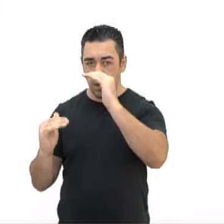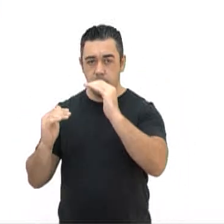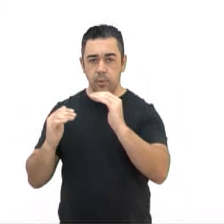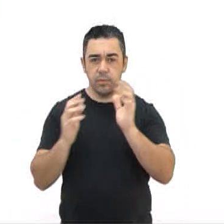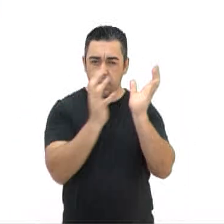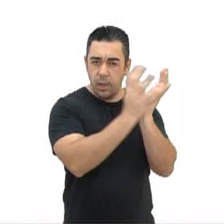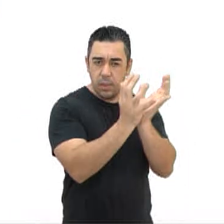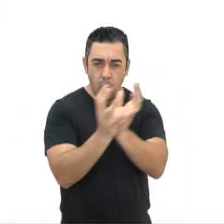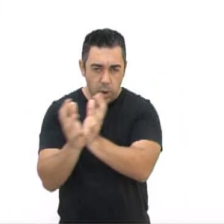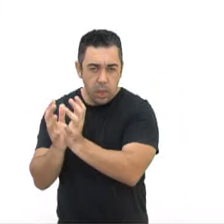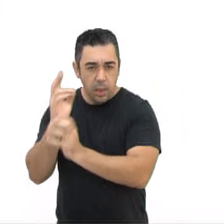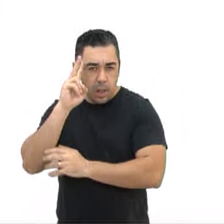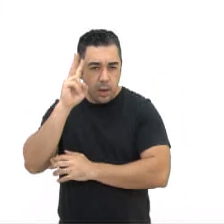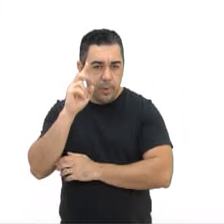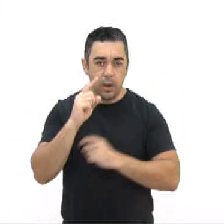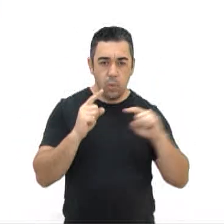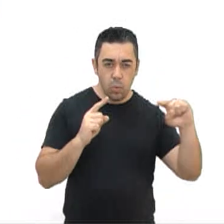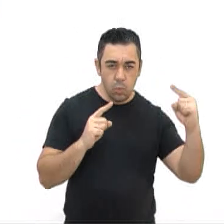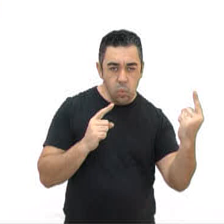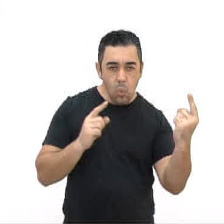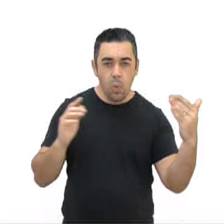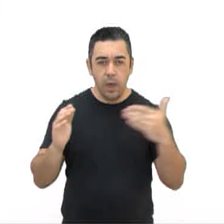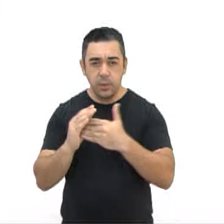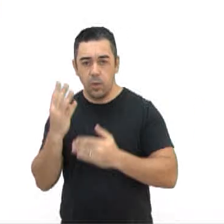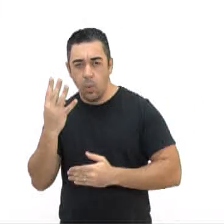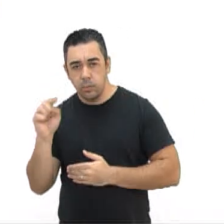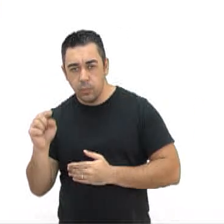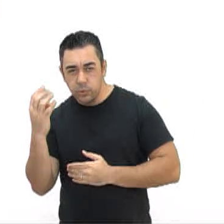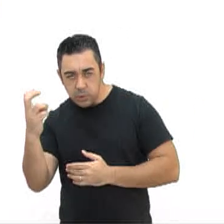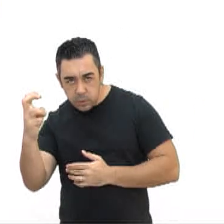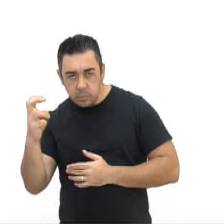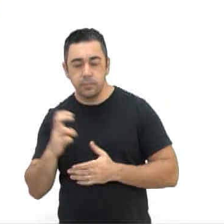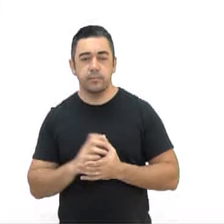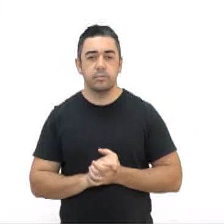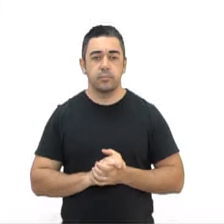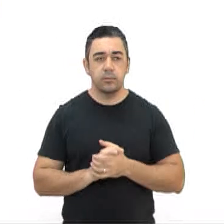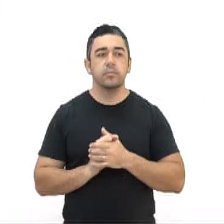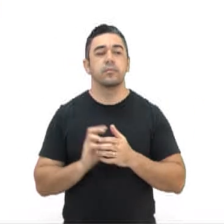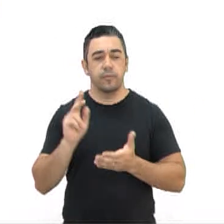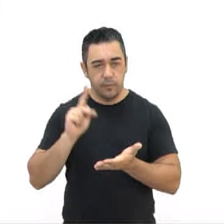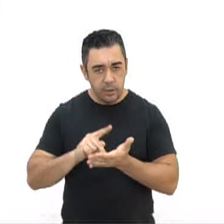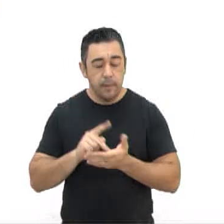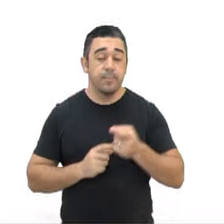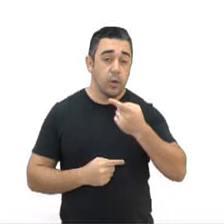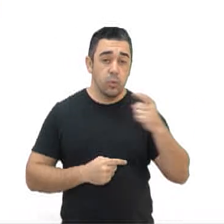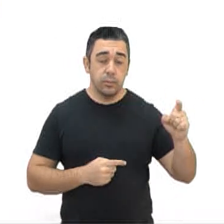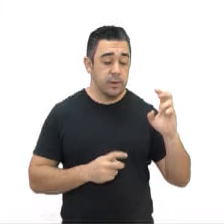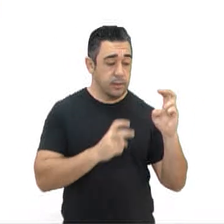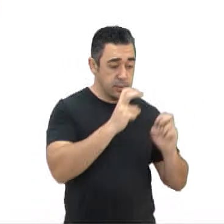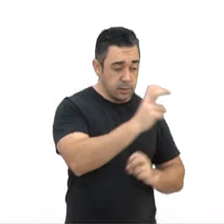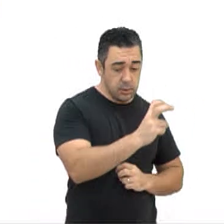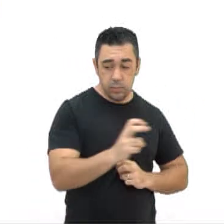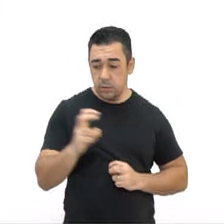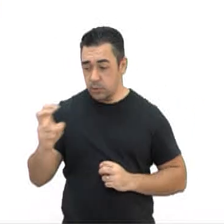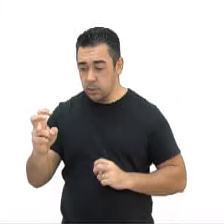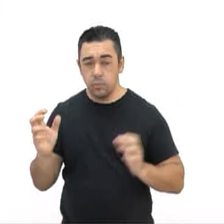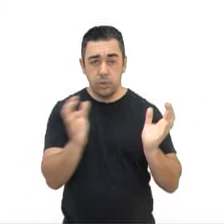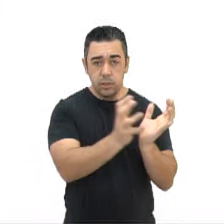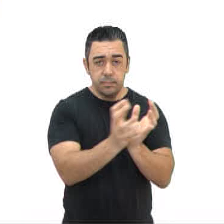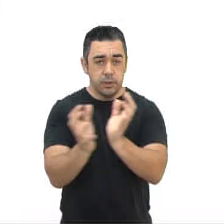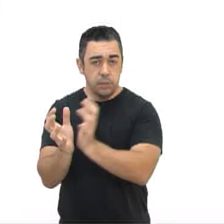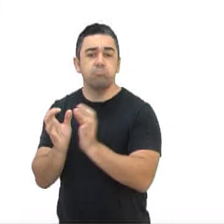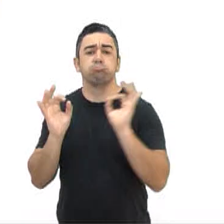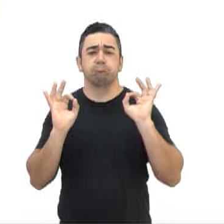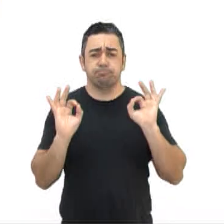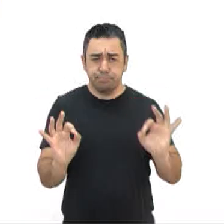aquela classificação que falamos, que vai de 1 a 4.5. E a última, cada equipe possui 5 jogadores titulares em quadra,